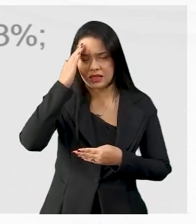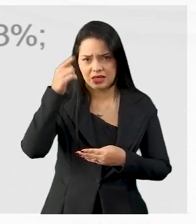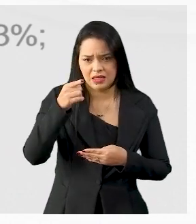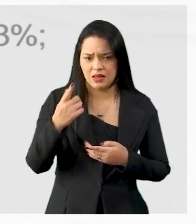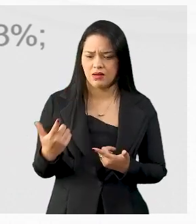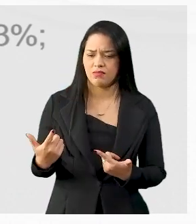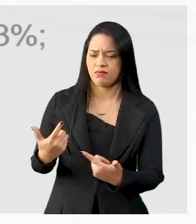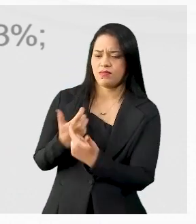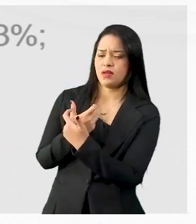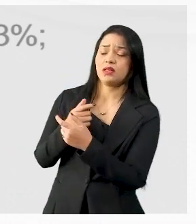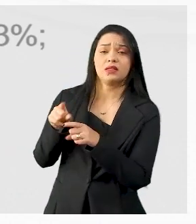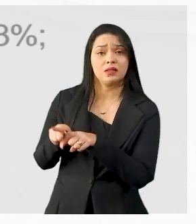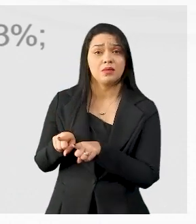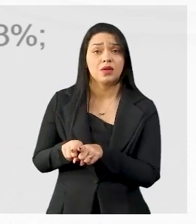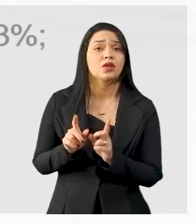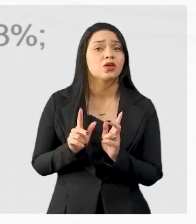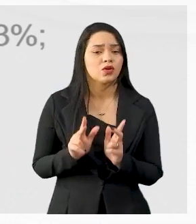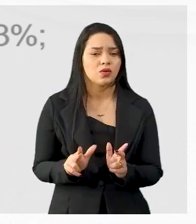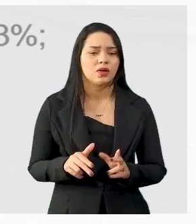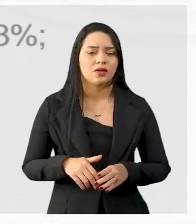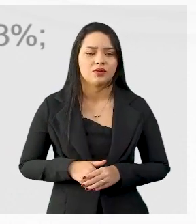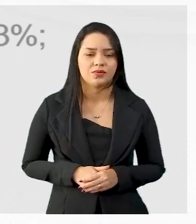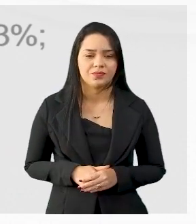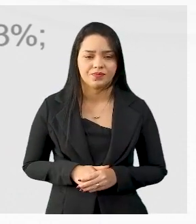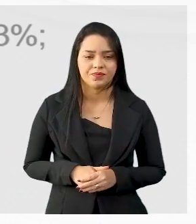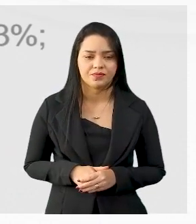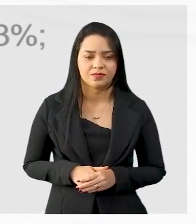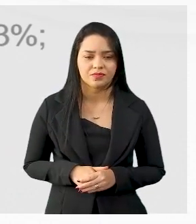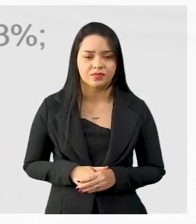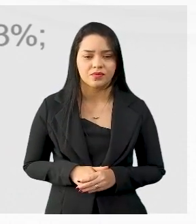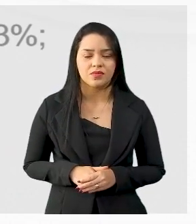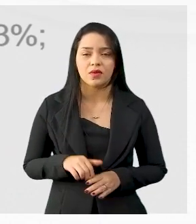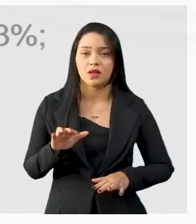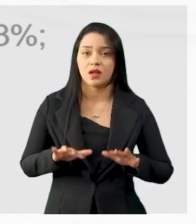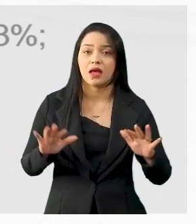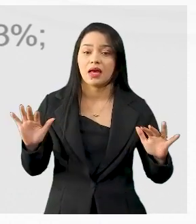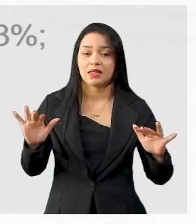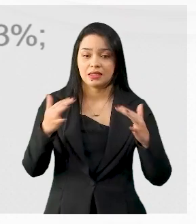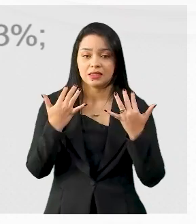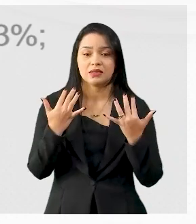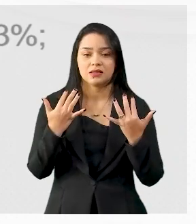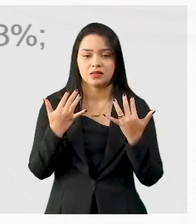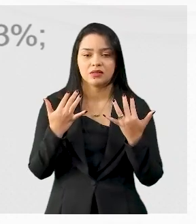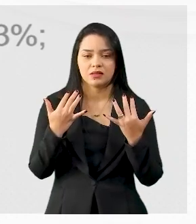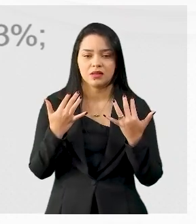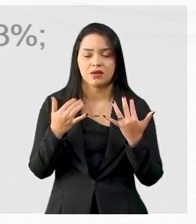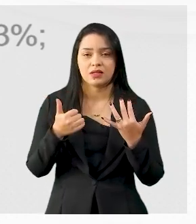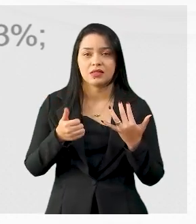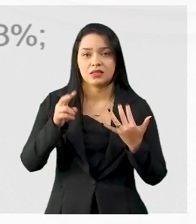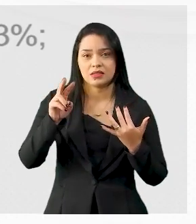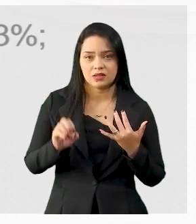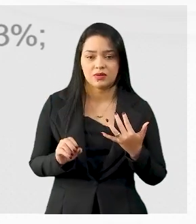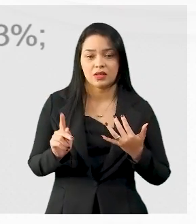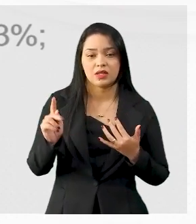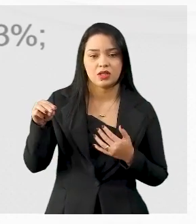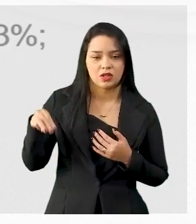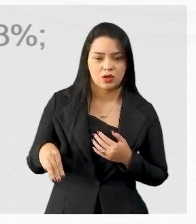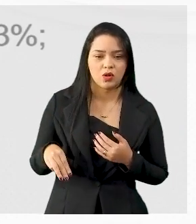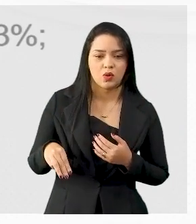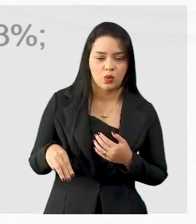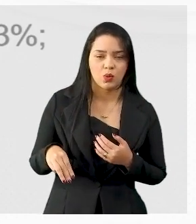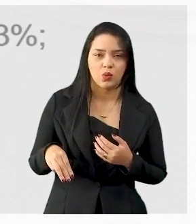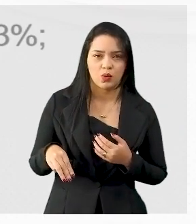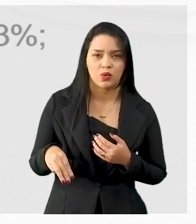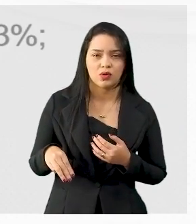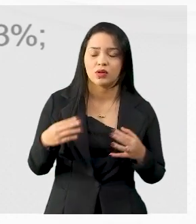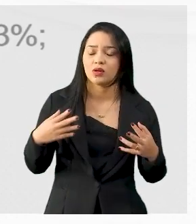uma ameaça. A mesma coisa no território nacional, tá certo? Então, muita atenção nas fronteiras marítimas. Até 150 quilômetros das fronteiras